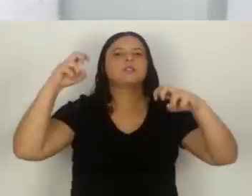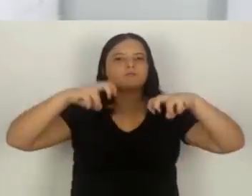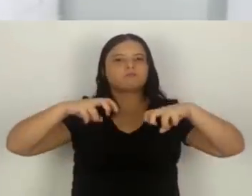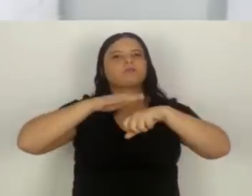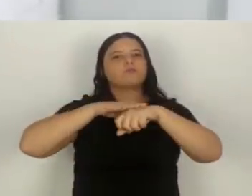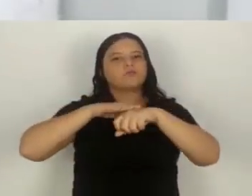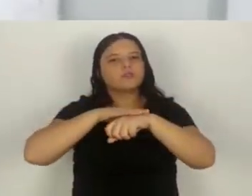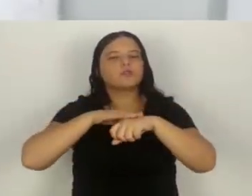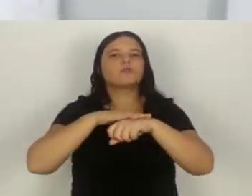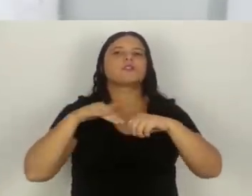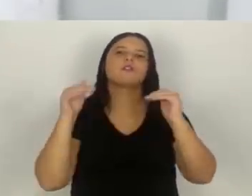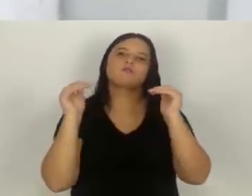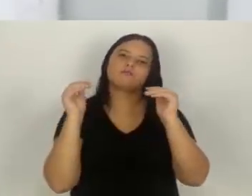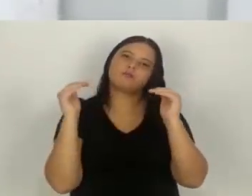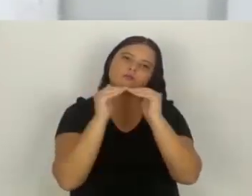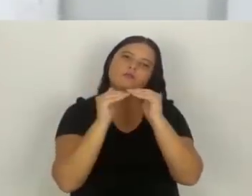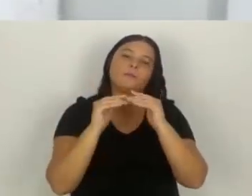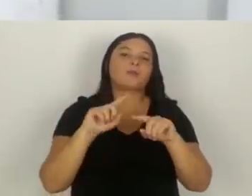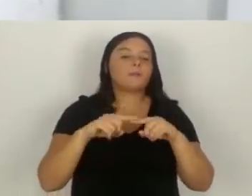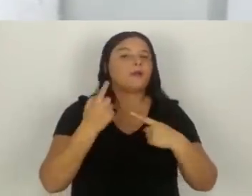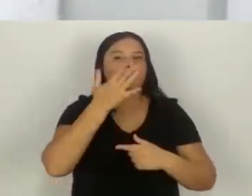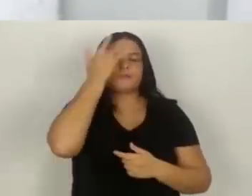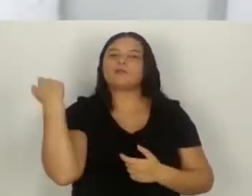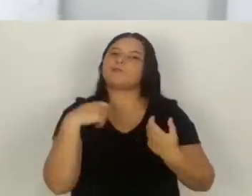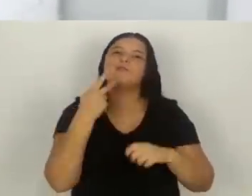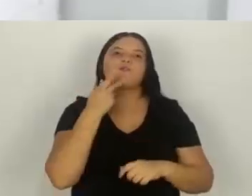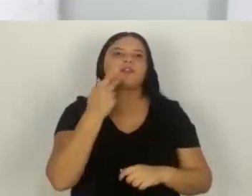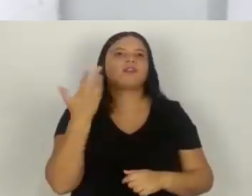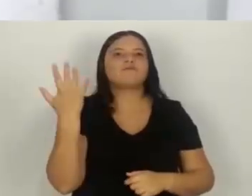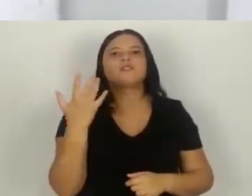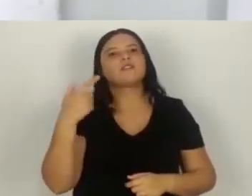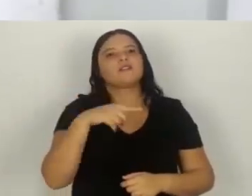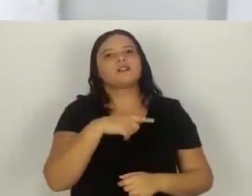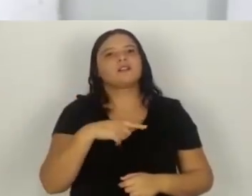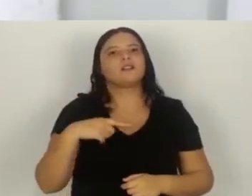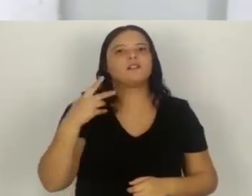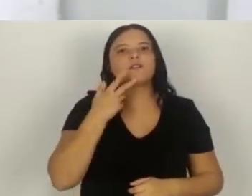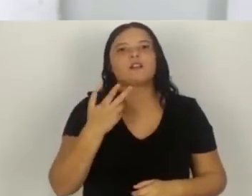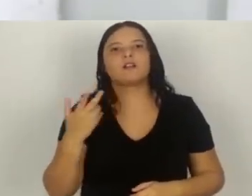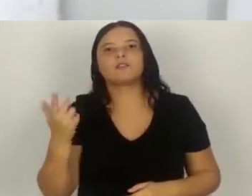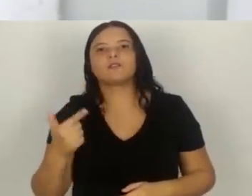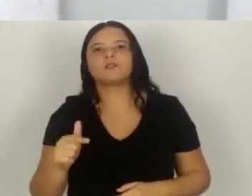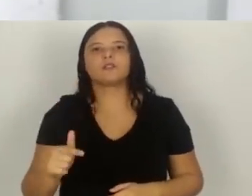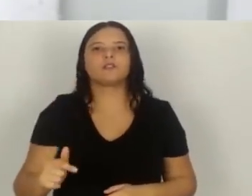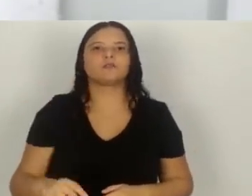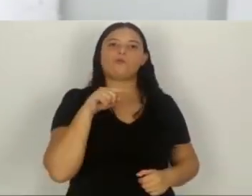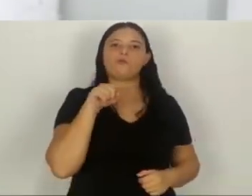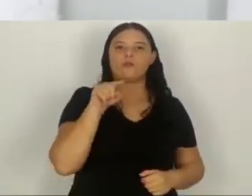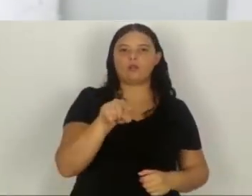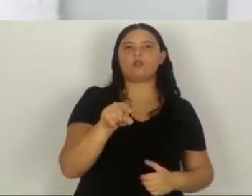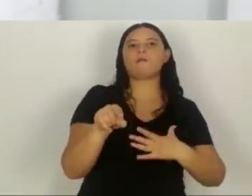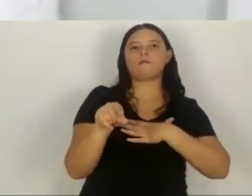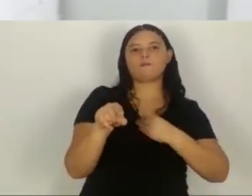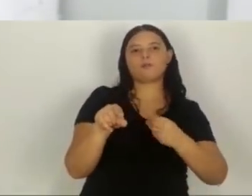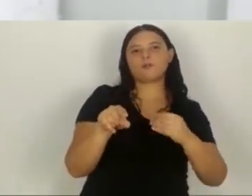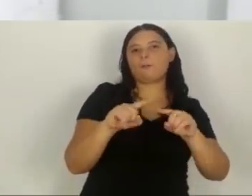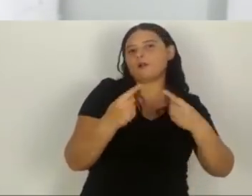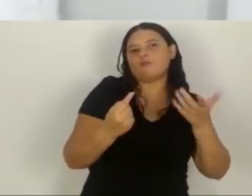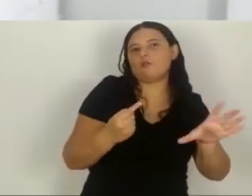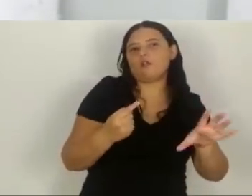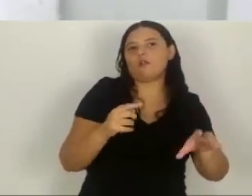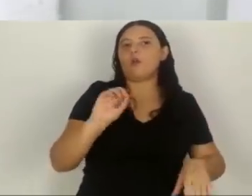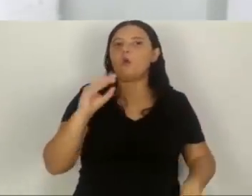cheguem num acordo, não é verdade? Agora, um vai ter que abrir mão de alguma coisa, ou ele ter, mesmo sem querer,